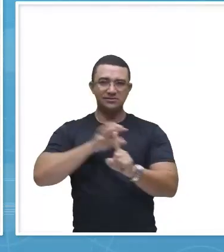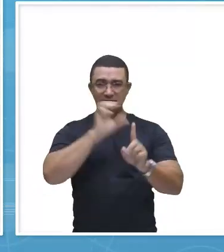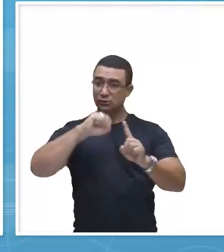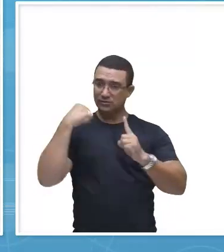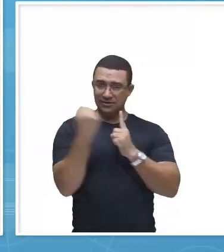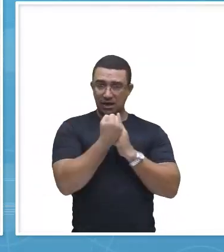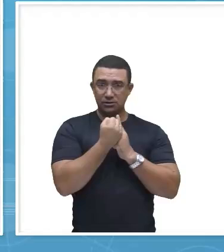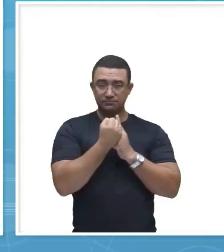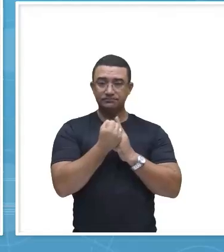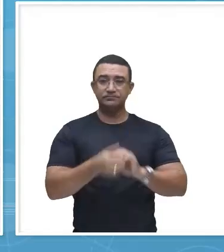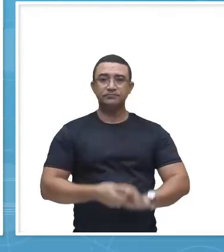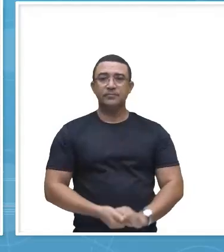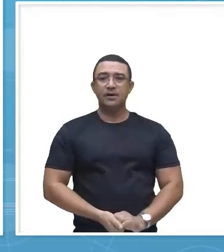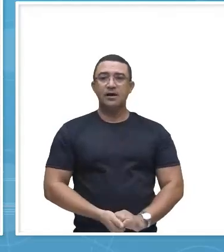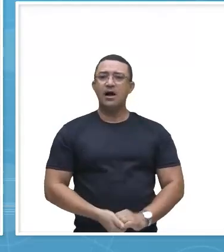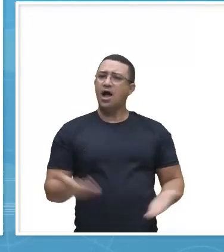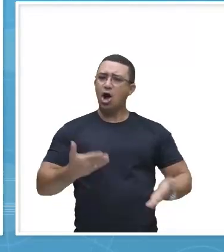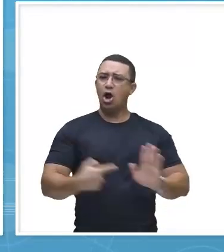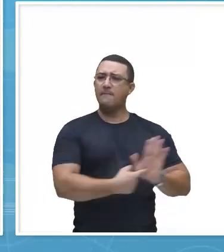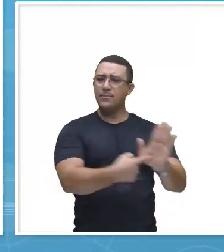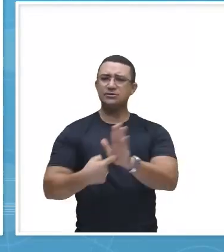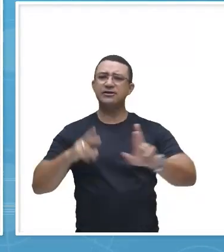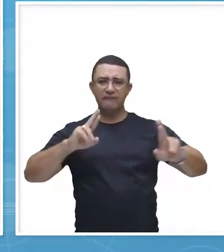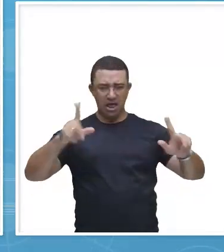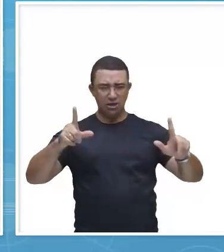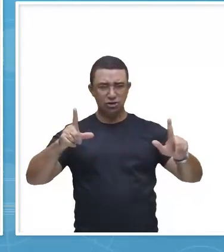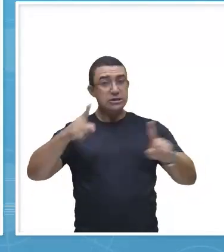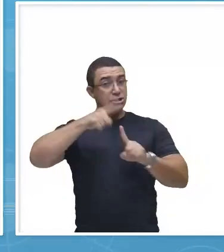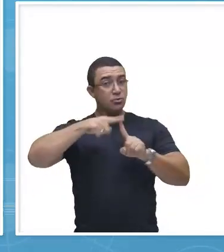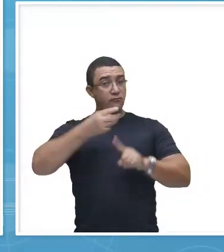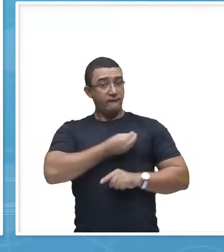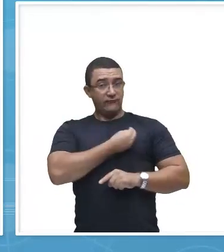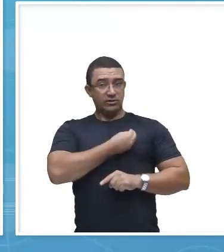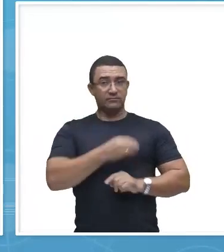quero mostrar para vocês os diferentes modos de vida que existem. Vamos lá.